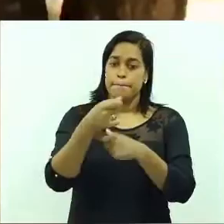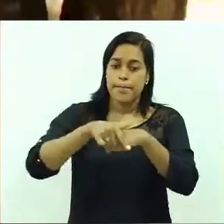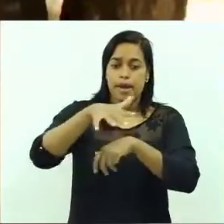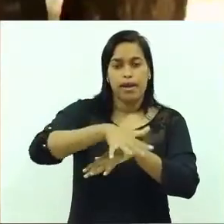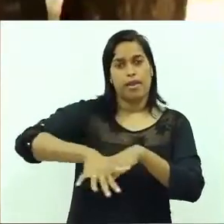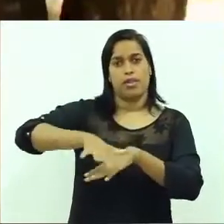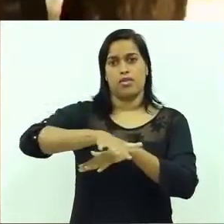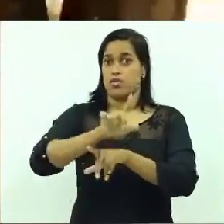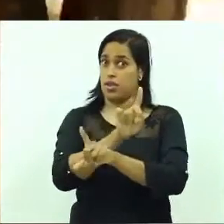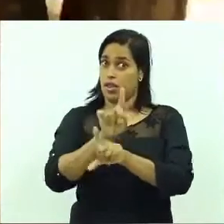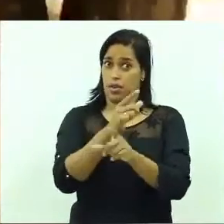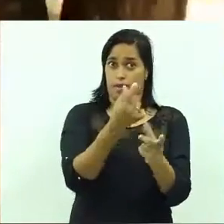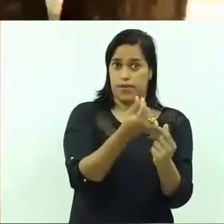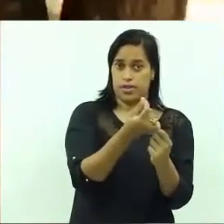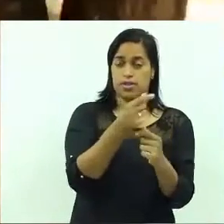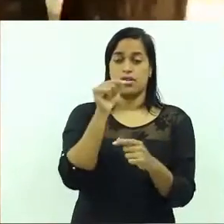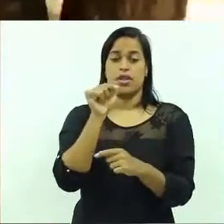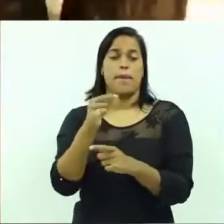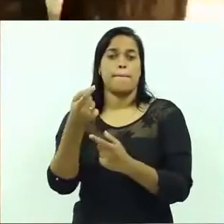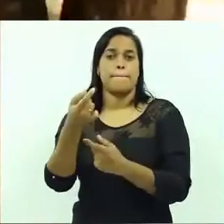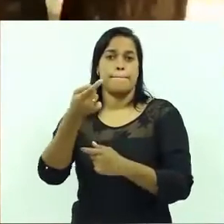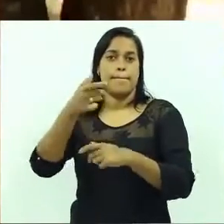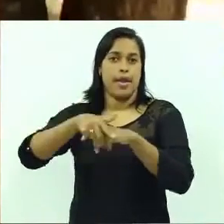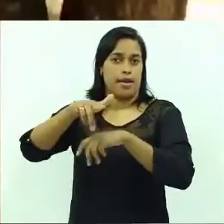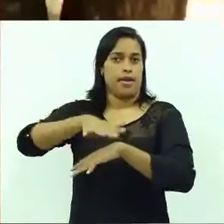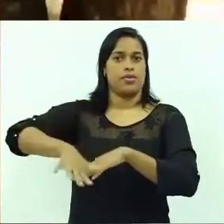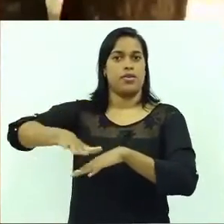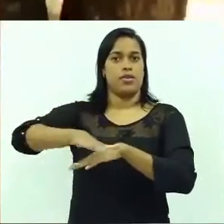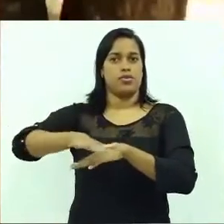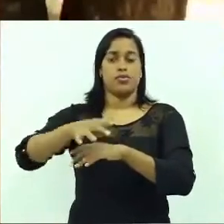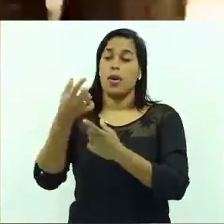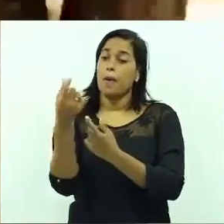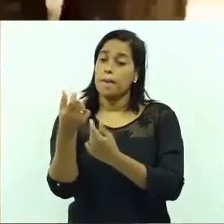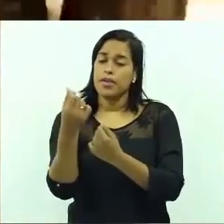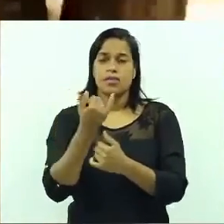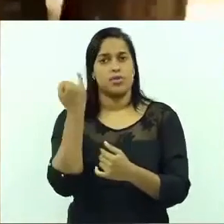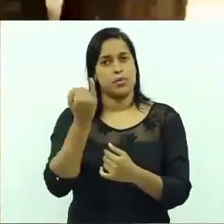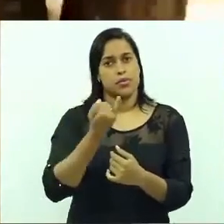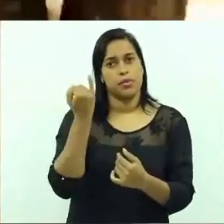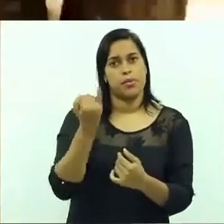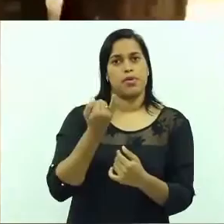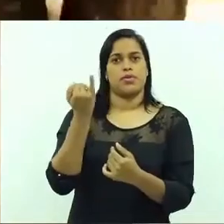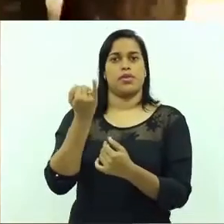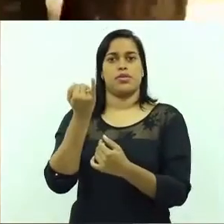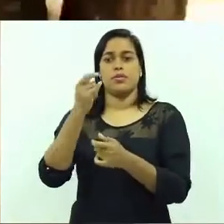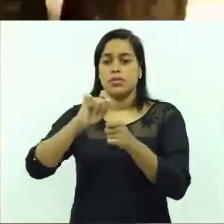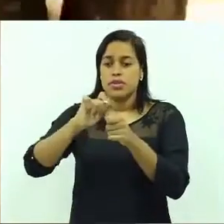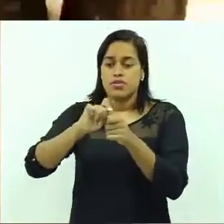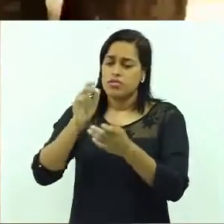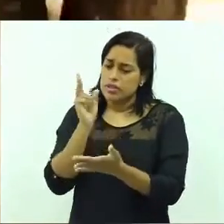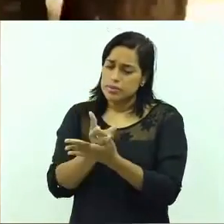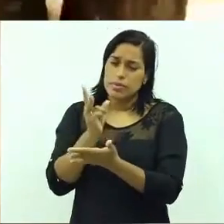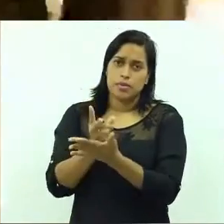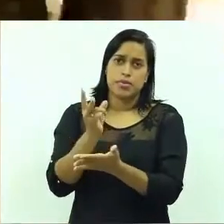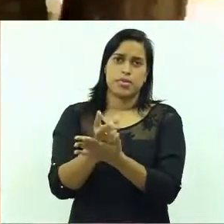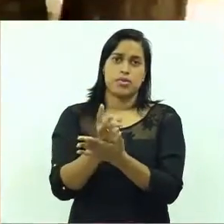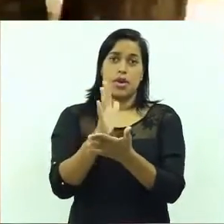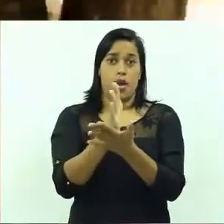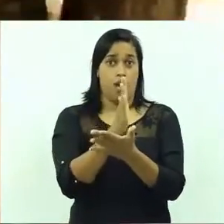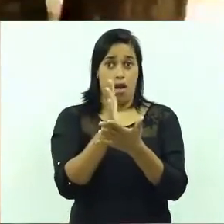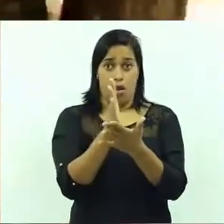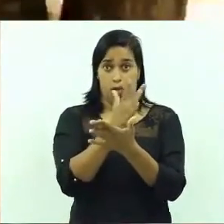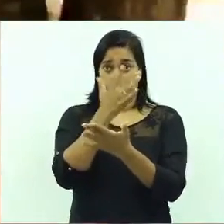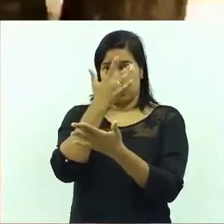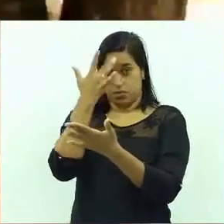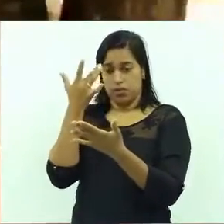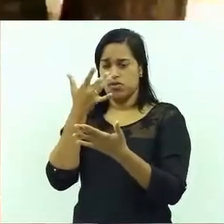é uma variável mercadológica. Por quê? O preço é necessário para que a gente faça negócio permanentemente? Claro, muitos dizem que é um dos